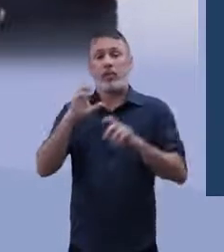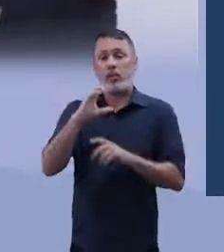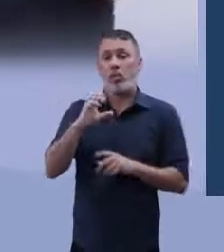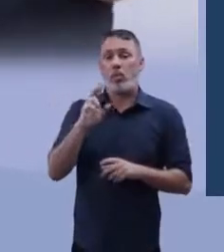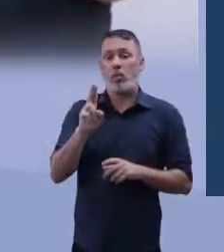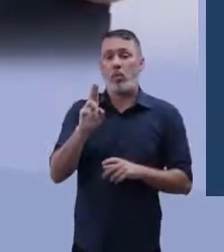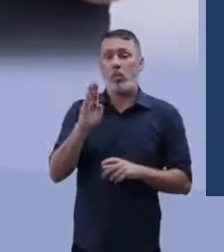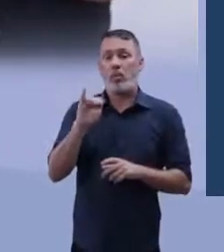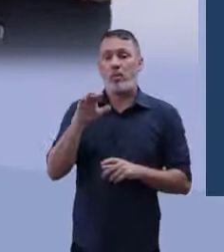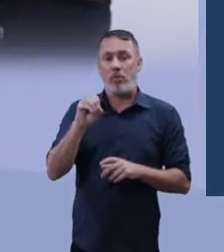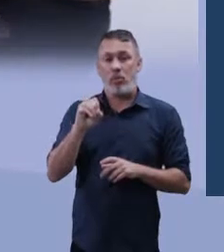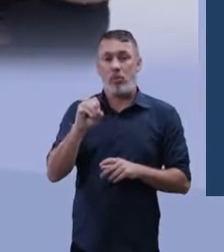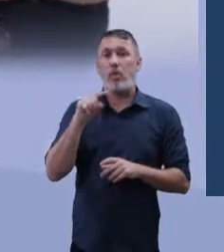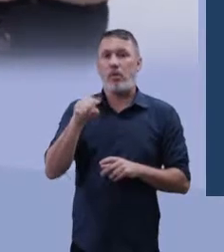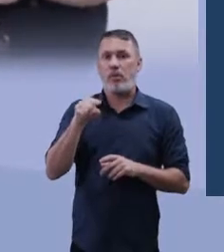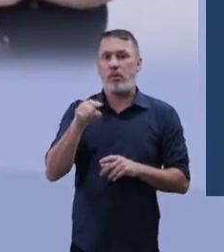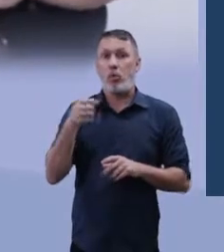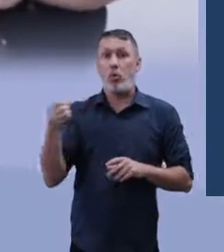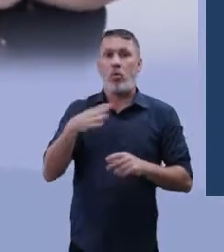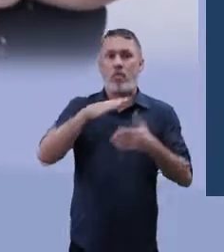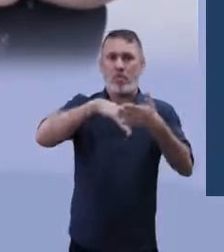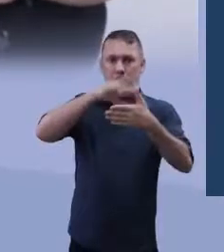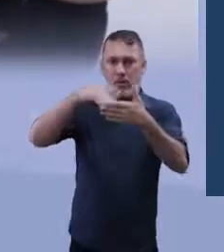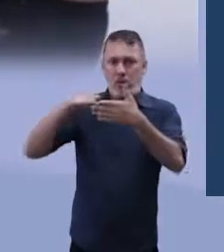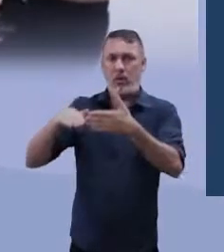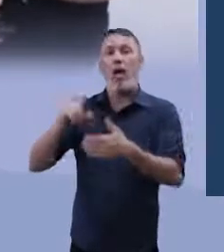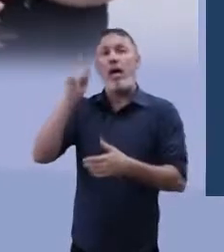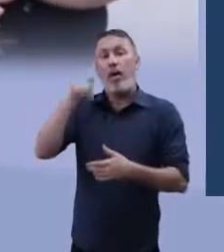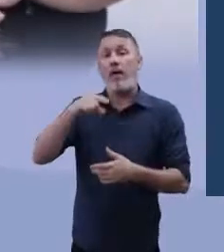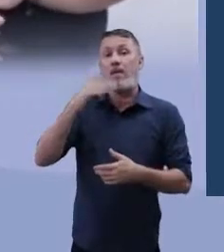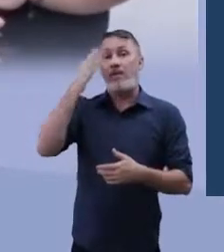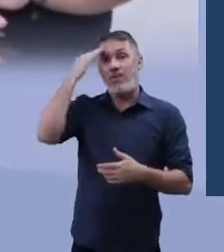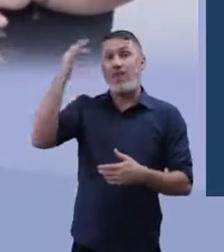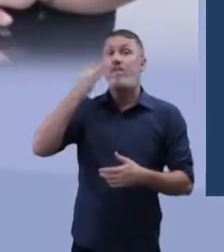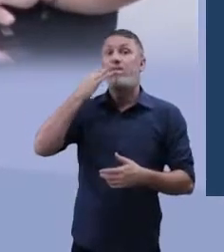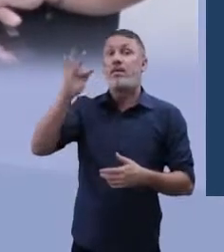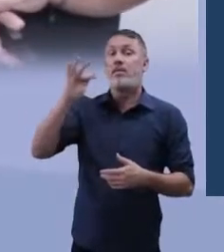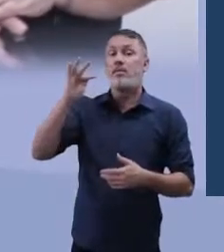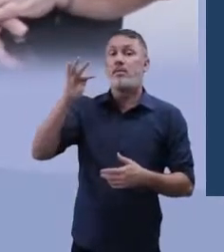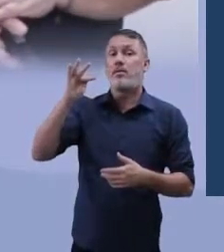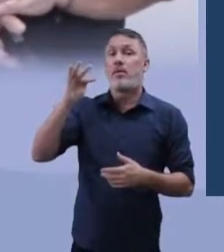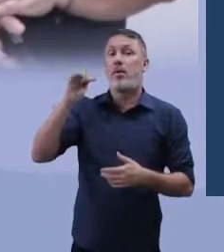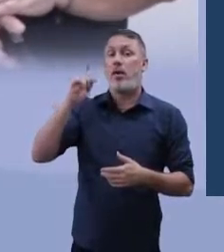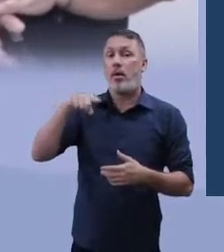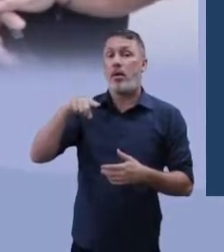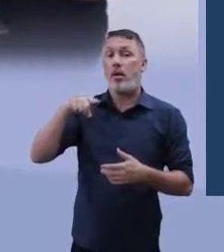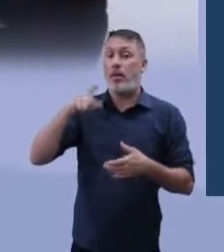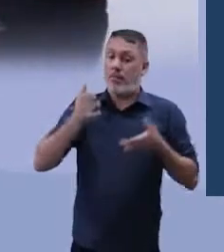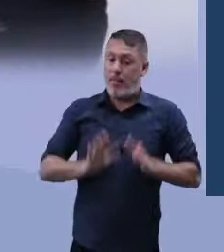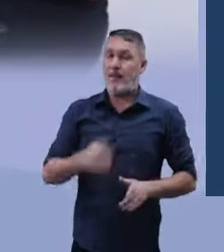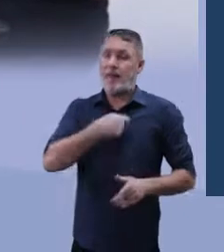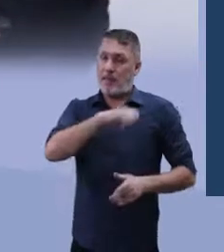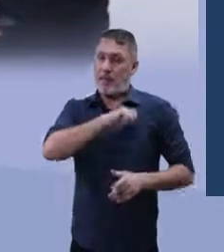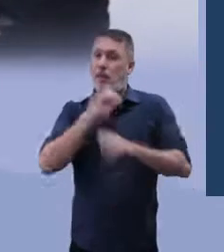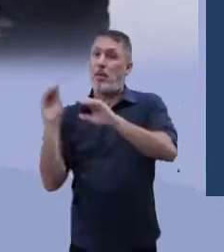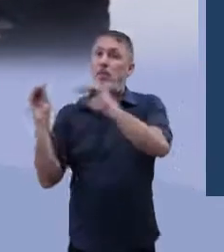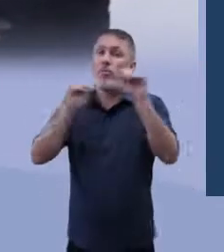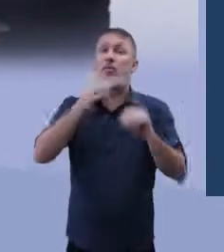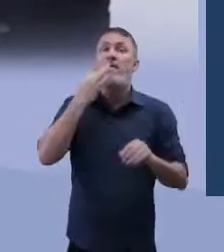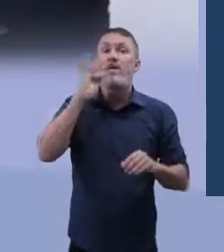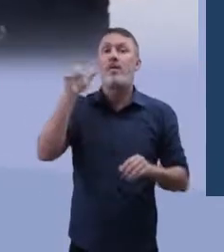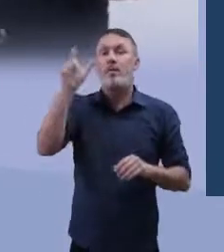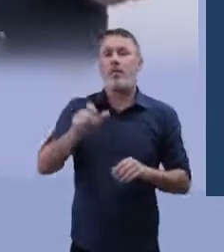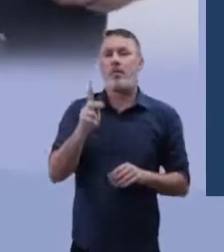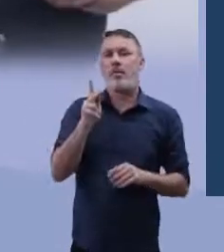o expoente, como eu disse, é Pablo Picasso. Ele está em Paris, ele é espanhol e lá ele